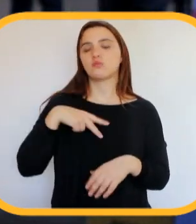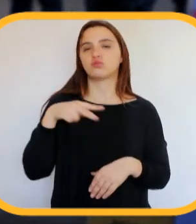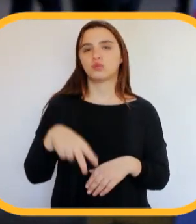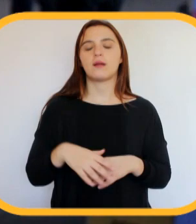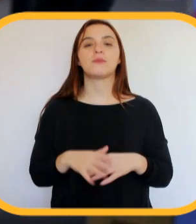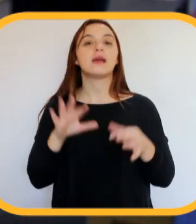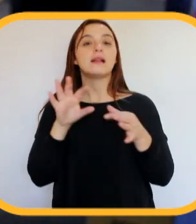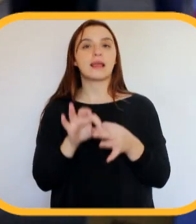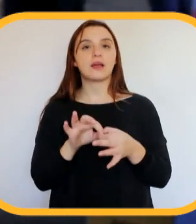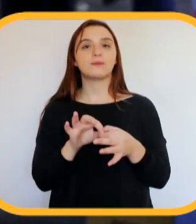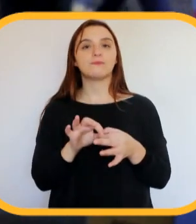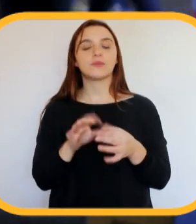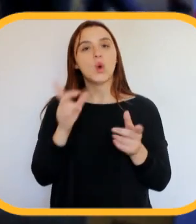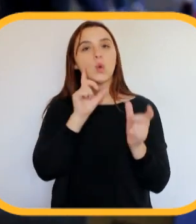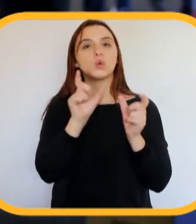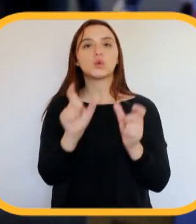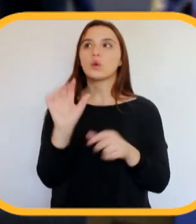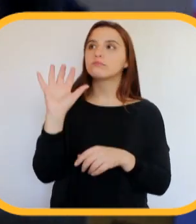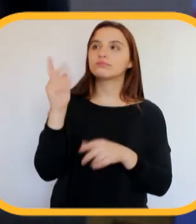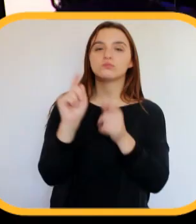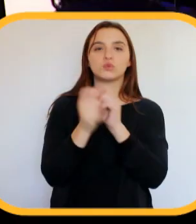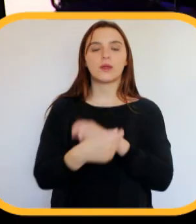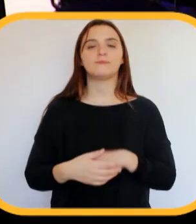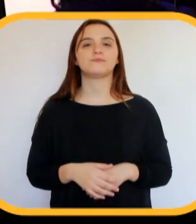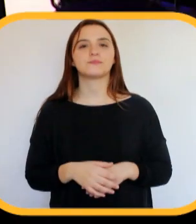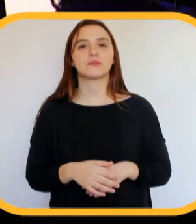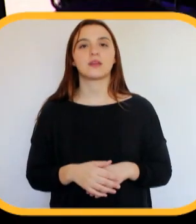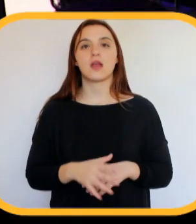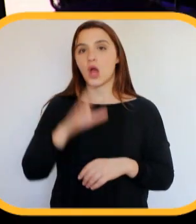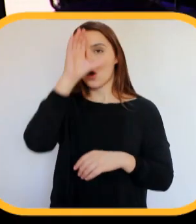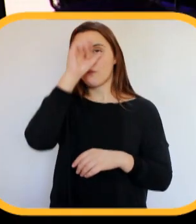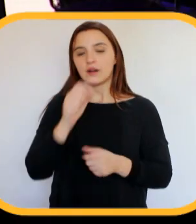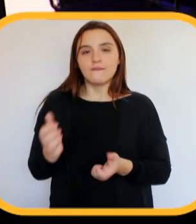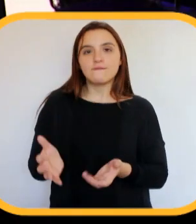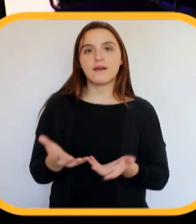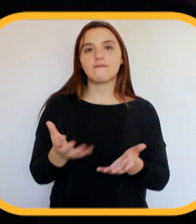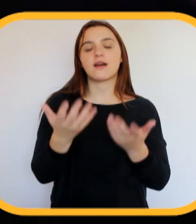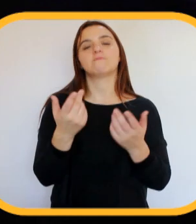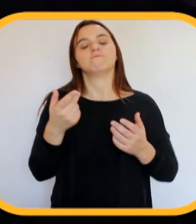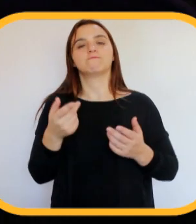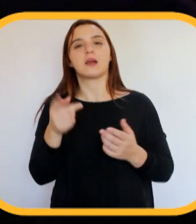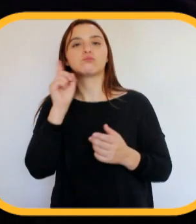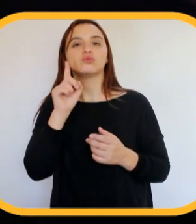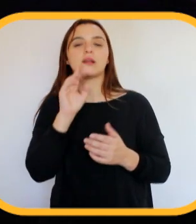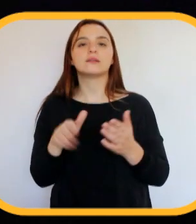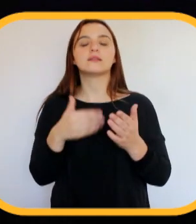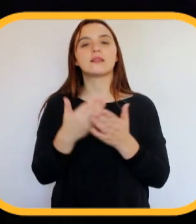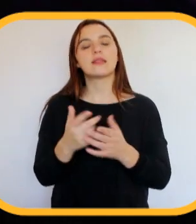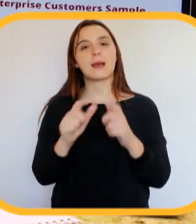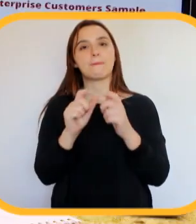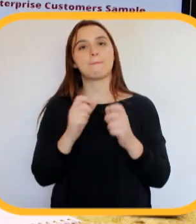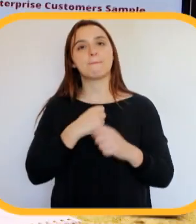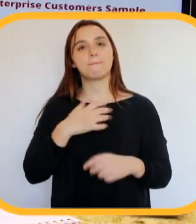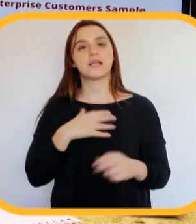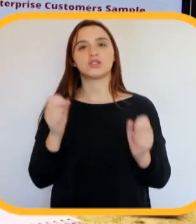em Portugal em termos de controle das mudanças climáticas. O incentivo do governo português é um fator importante no crescimento das